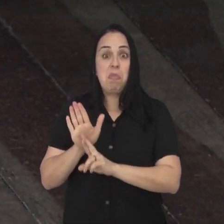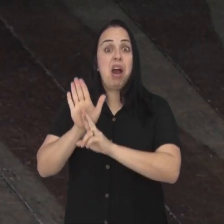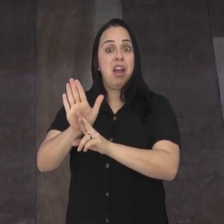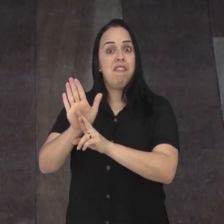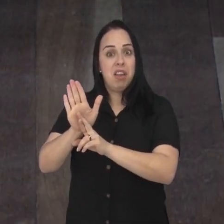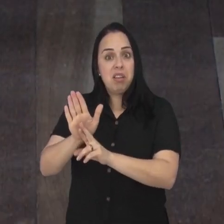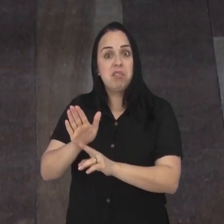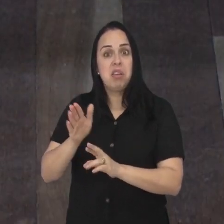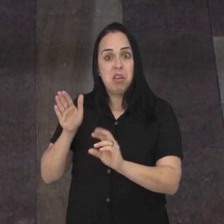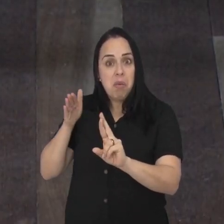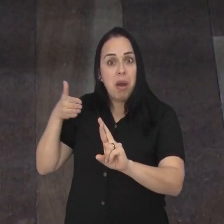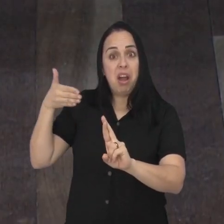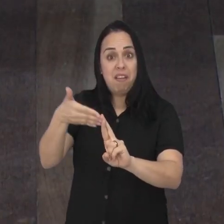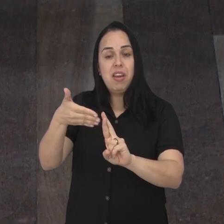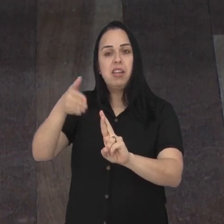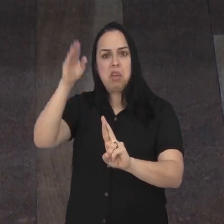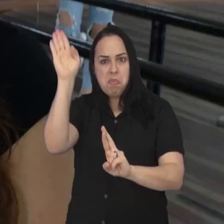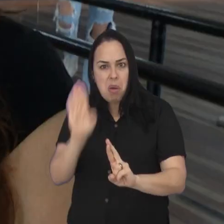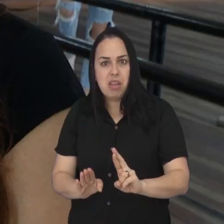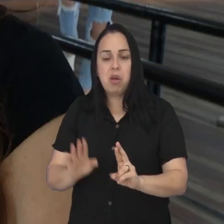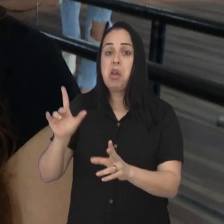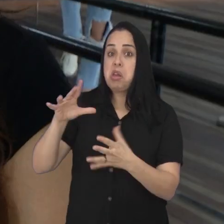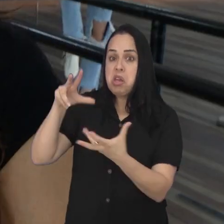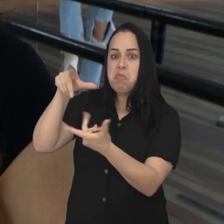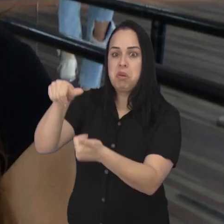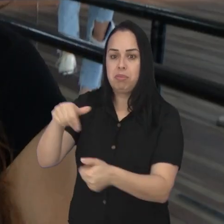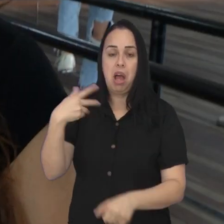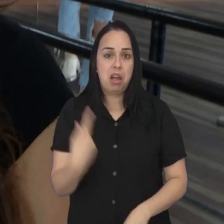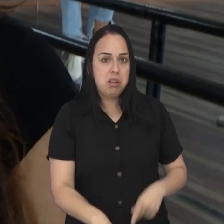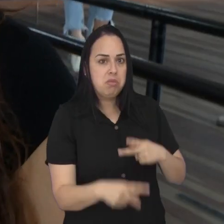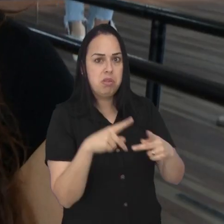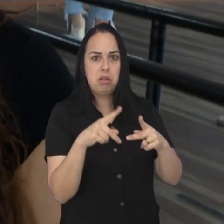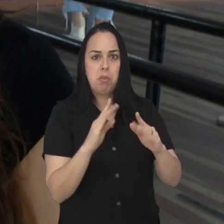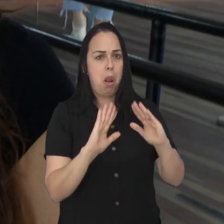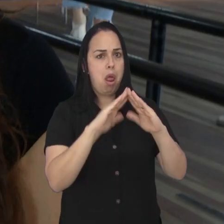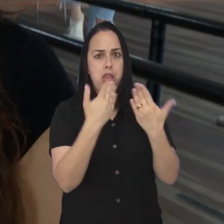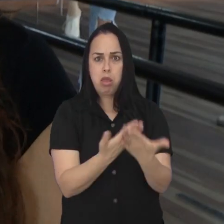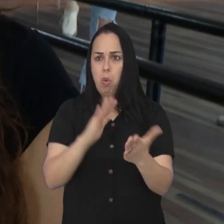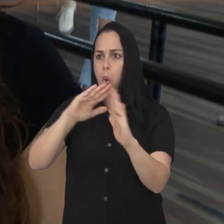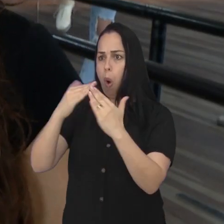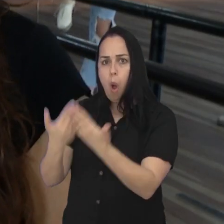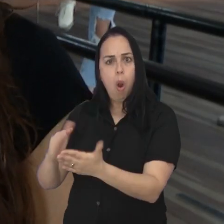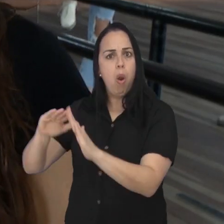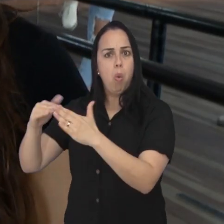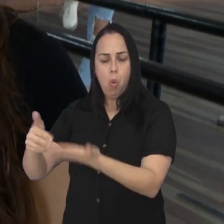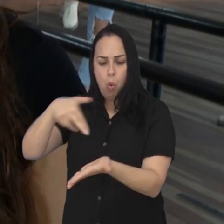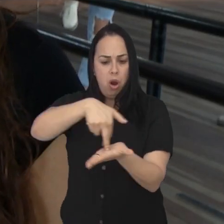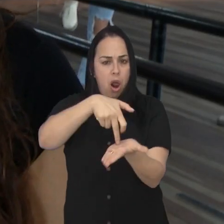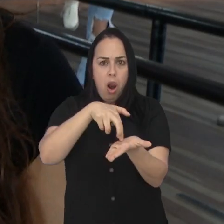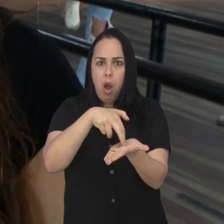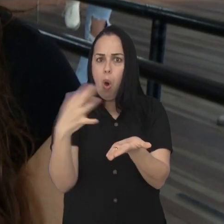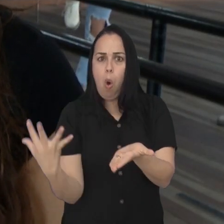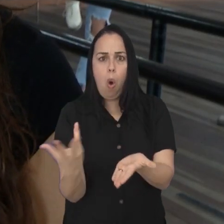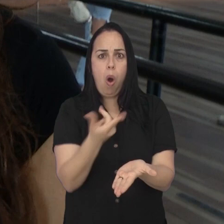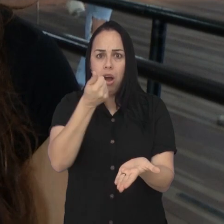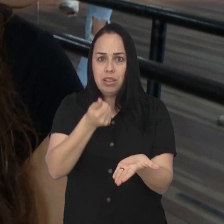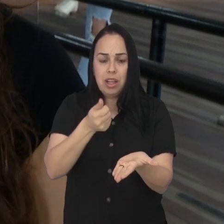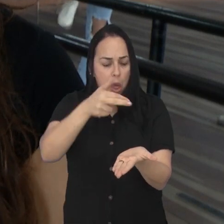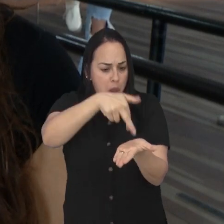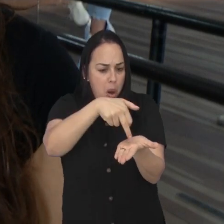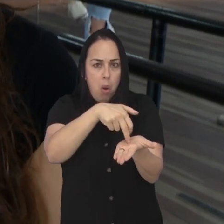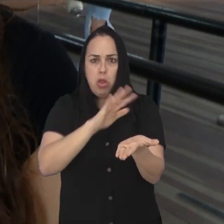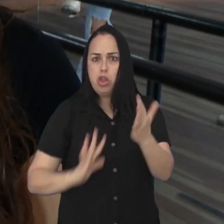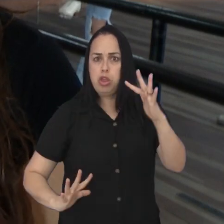cenário nacional e internacional. São José, nós temos muitas escolas com muitos sapateadores,